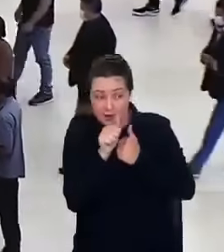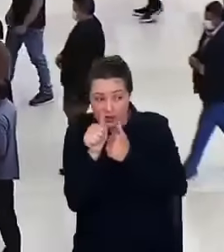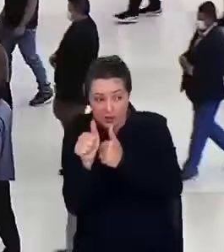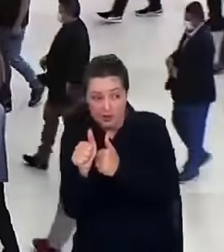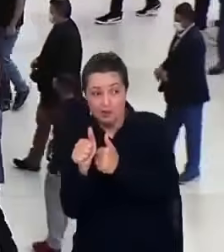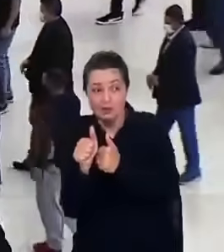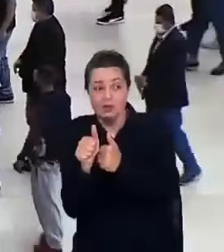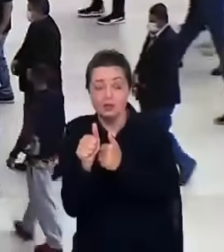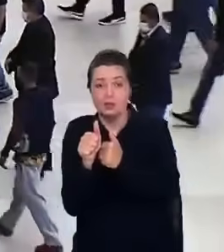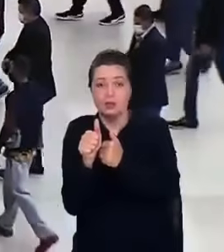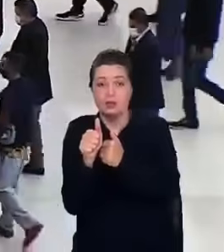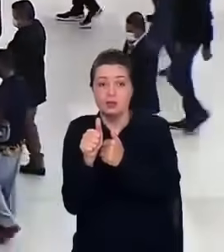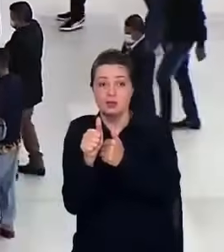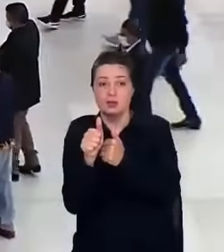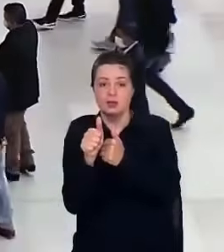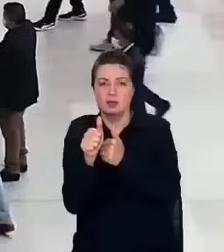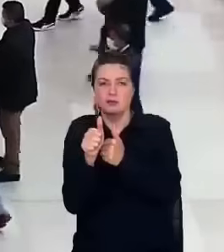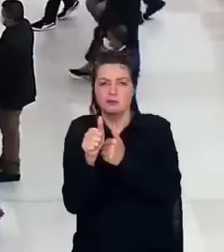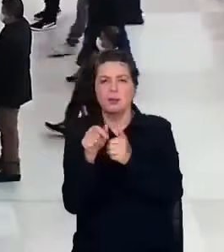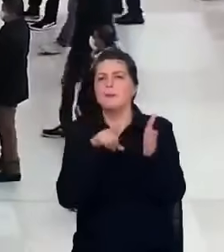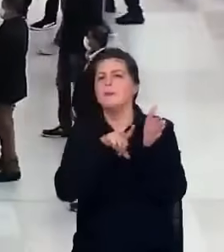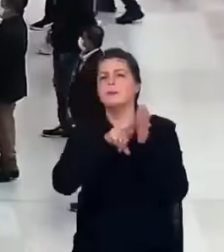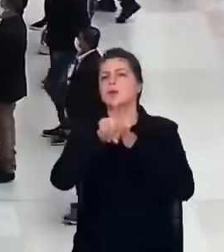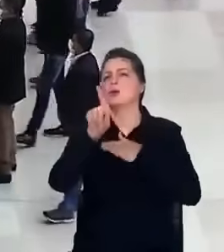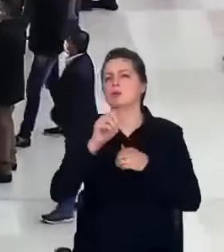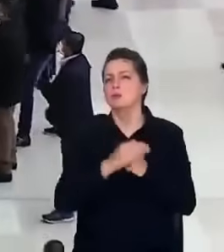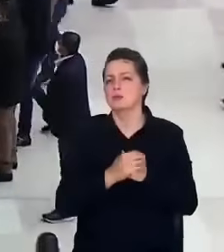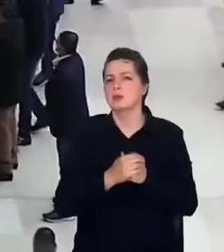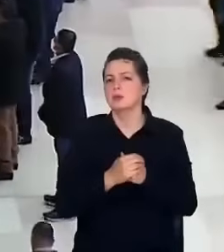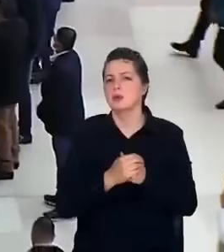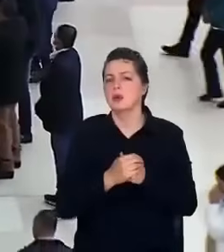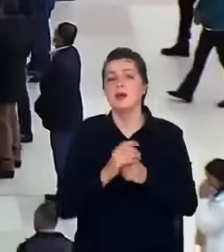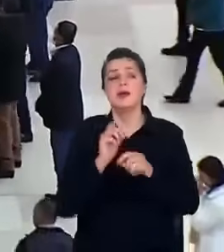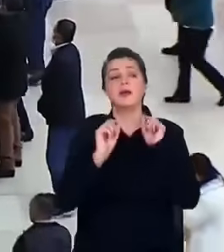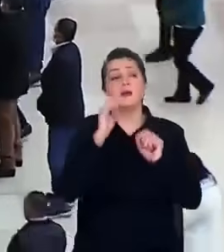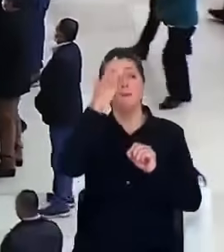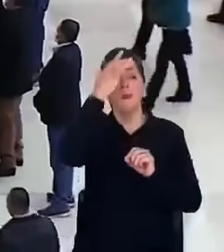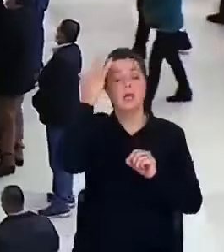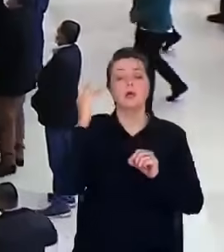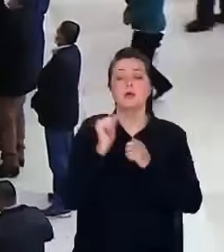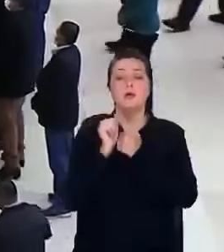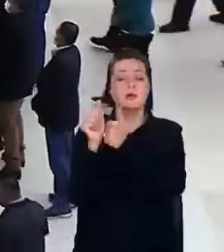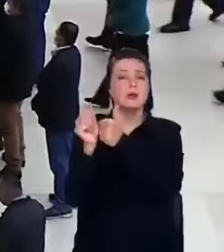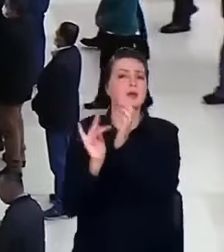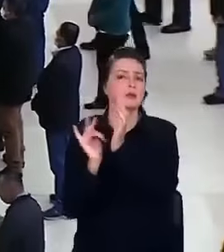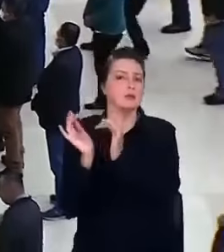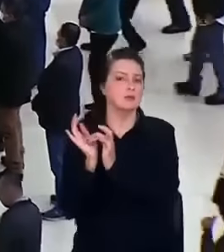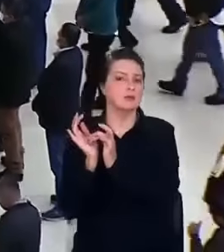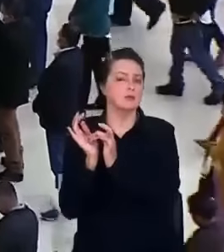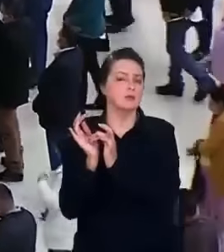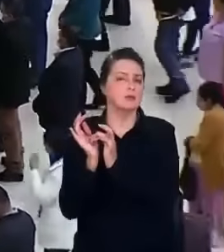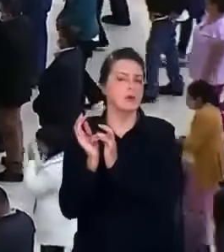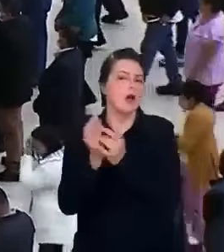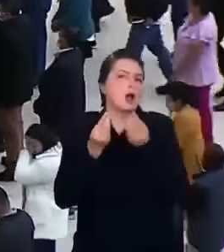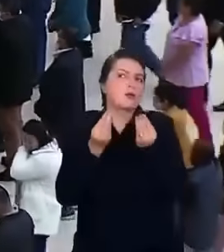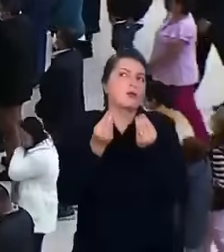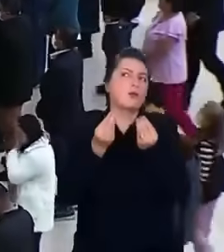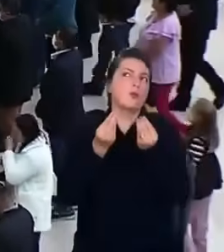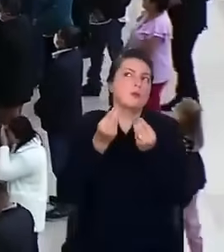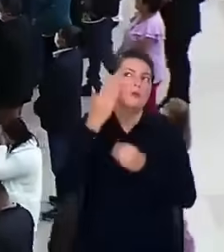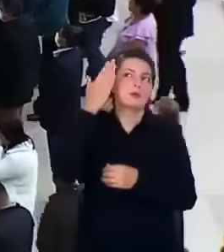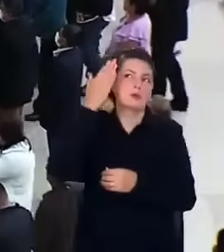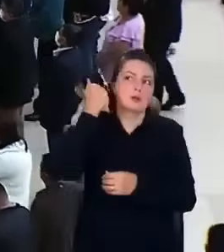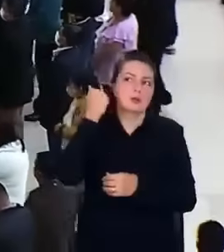Quem me segue? Quem segue Jesus? Quem segue Jesus? Como é que eu sei que eu estou seguindo